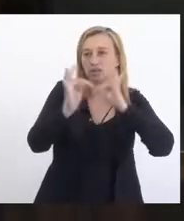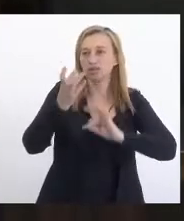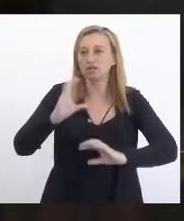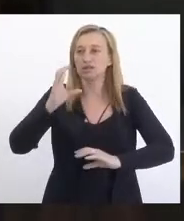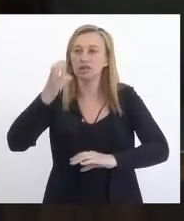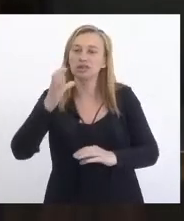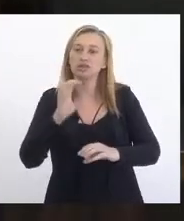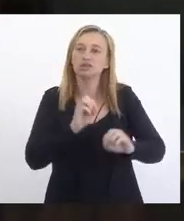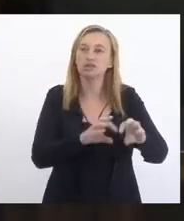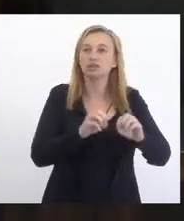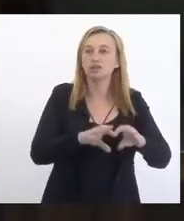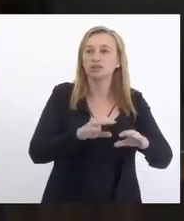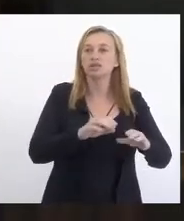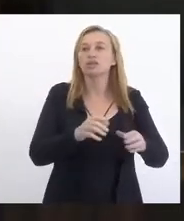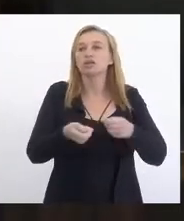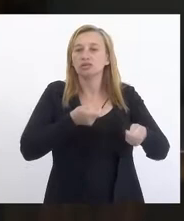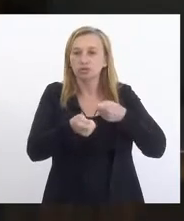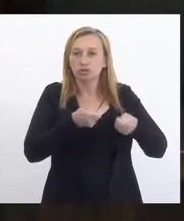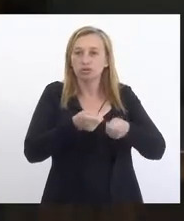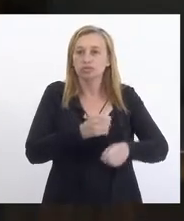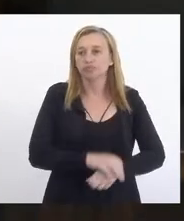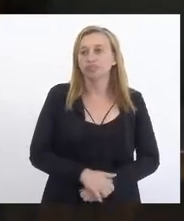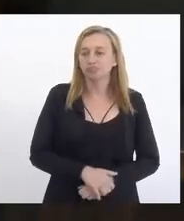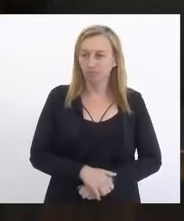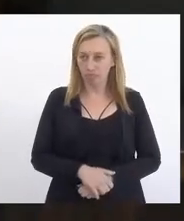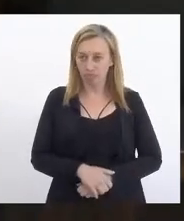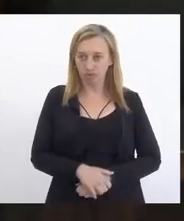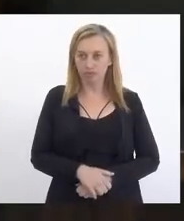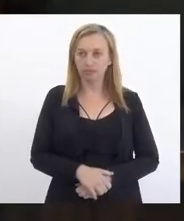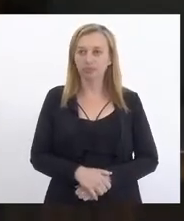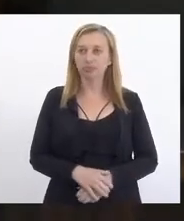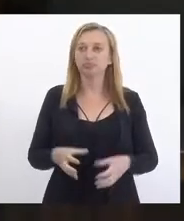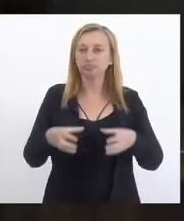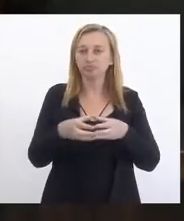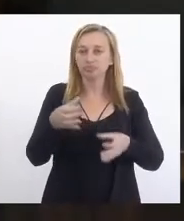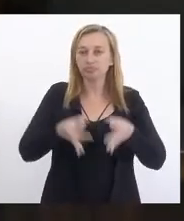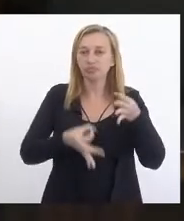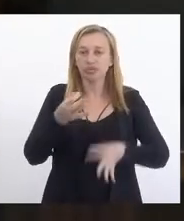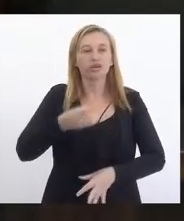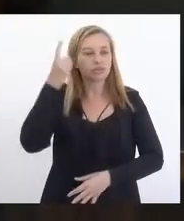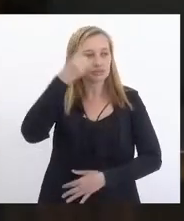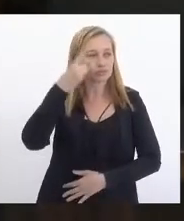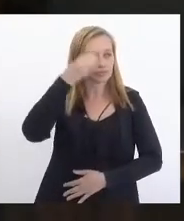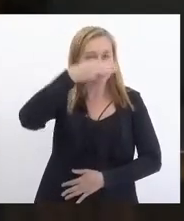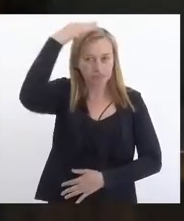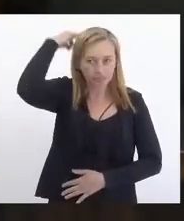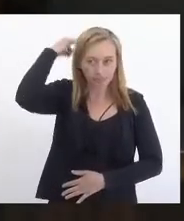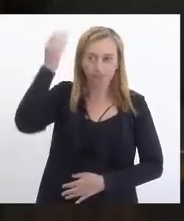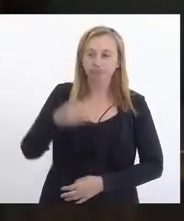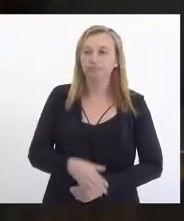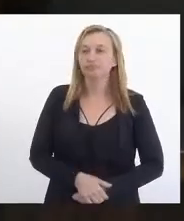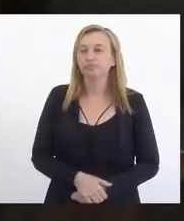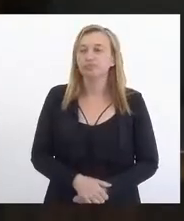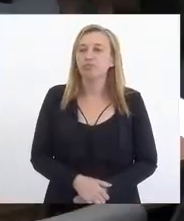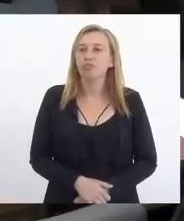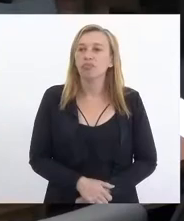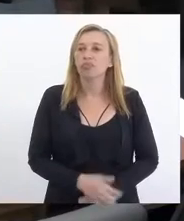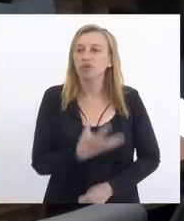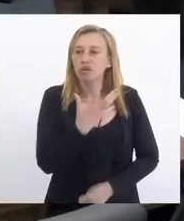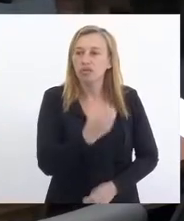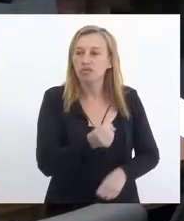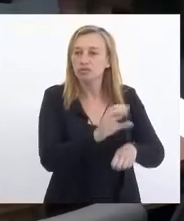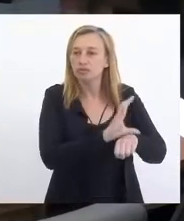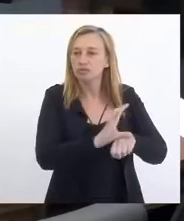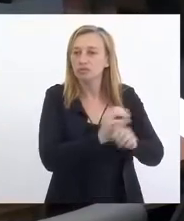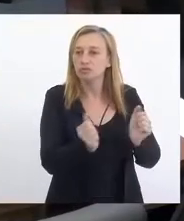Orçamento, Finanças, Fiscalização Financeira e Controle. Para emitir parecer pela Comissão de Constituição e Justiça, deputado Márcio Pacheco. Parecer pela